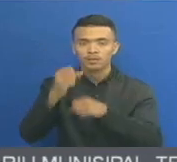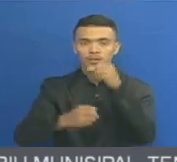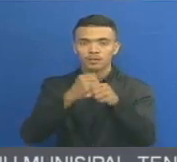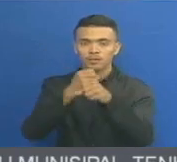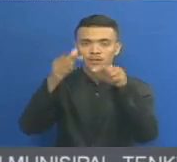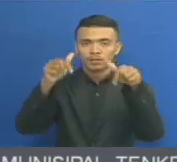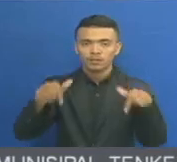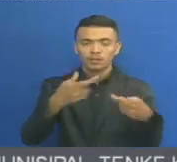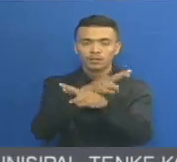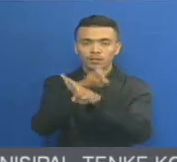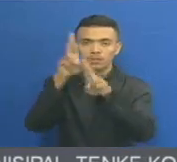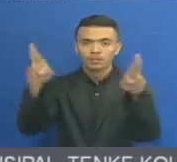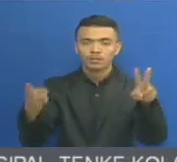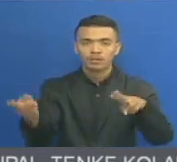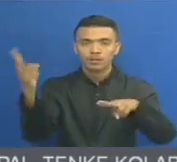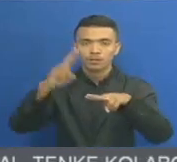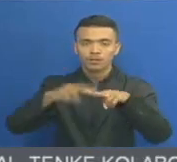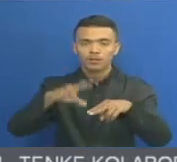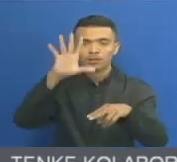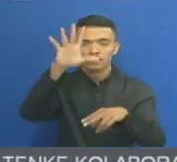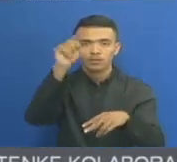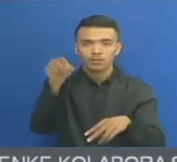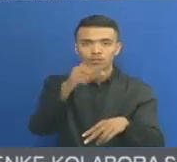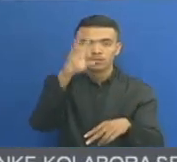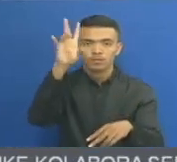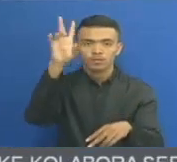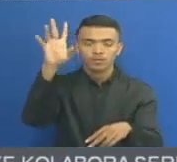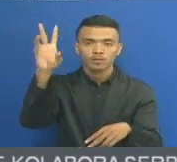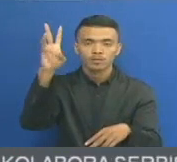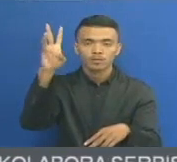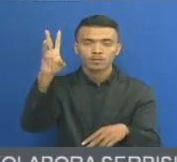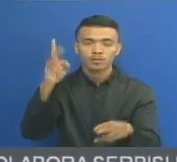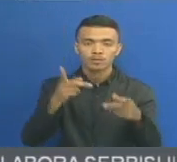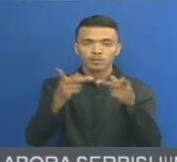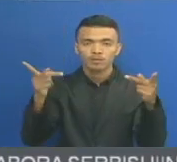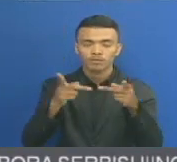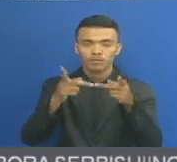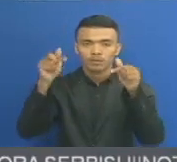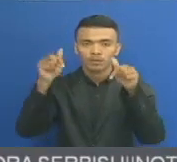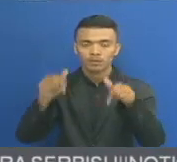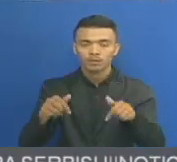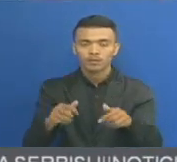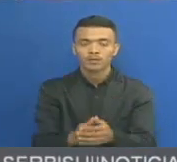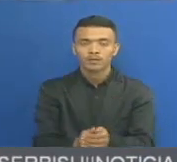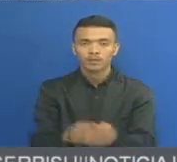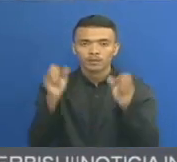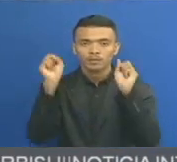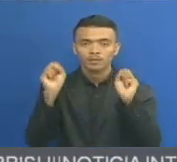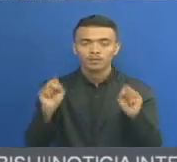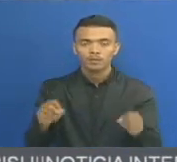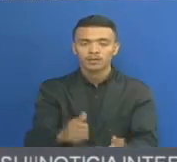resultado ne sae baia 5.6. Fati no ituane nené, fati nené be bela dun